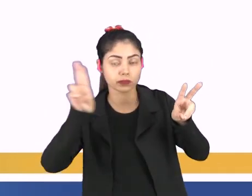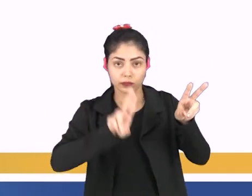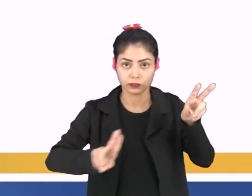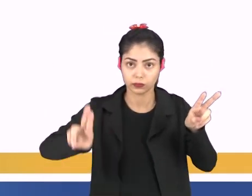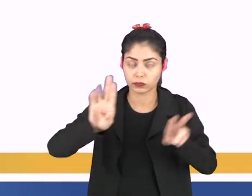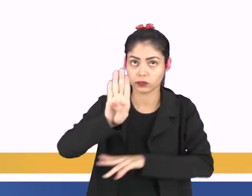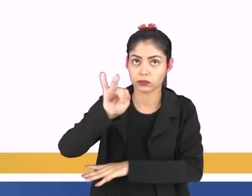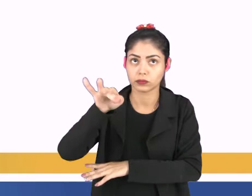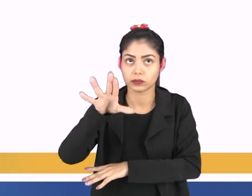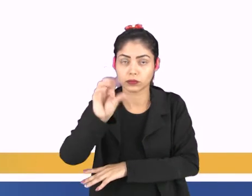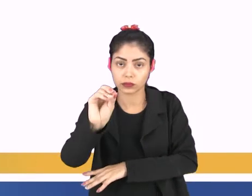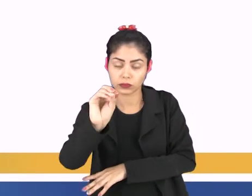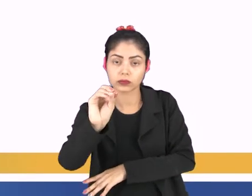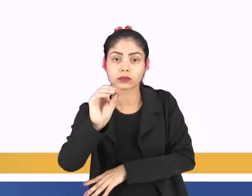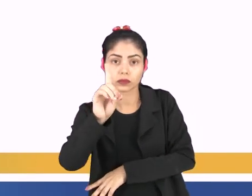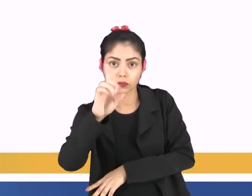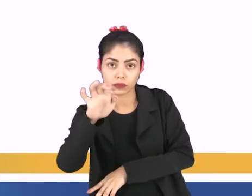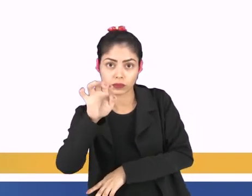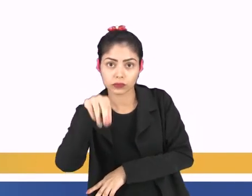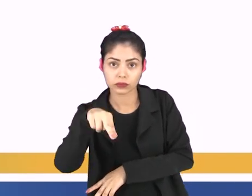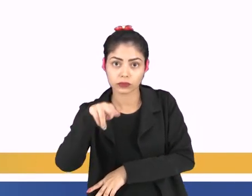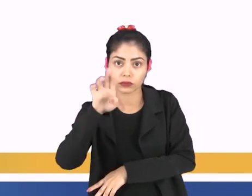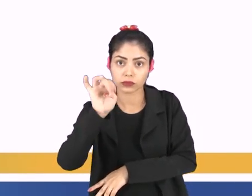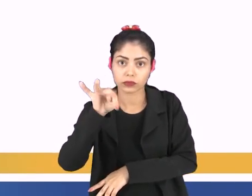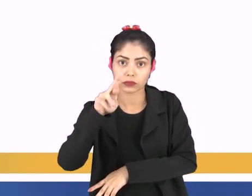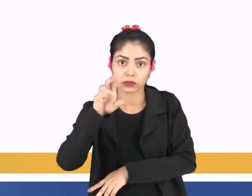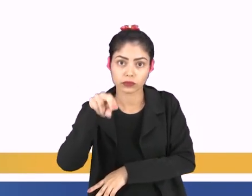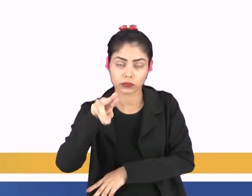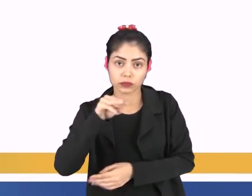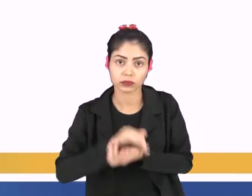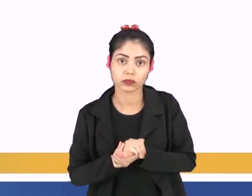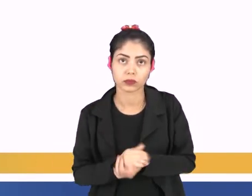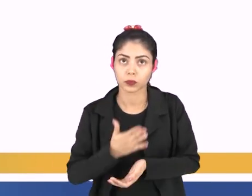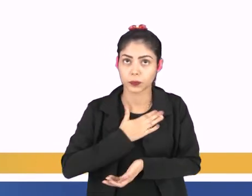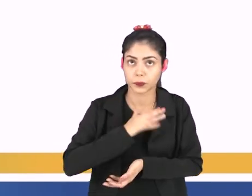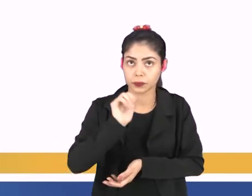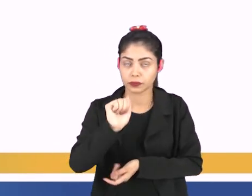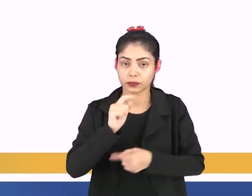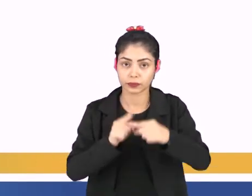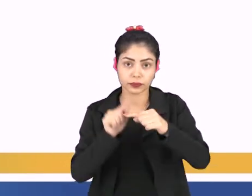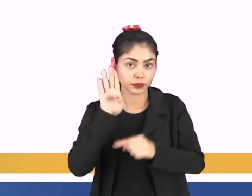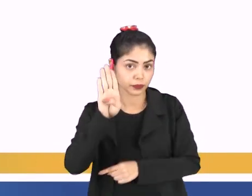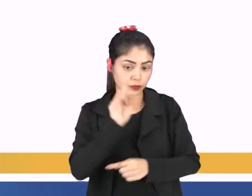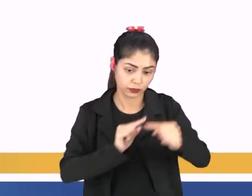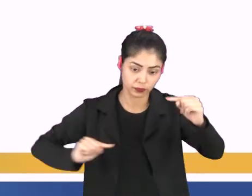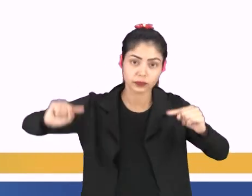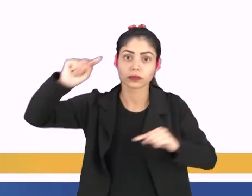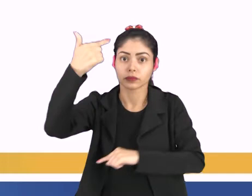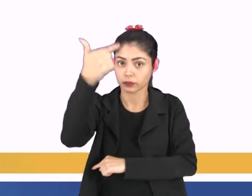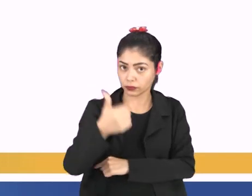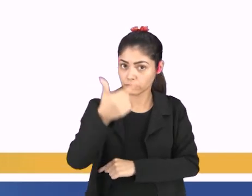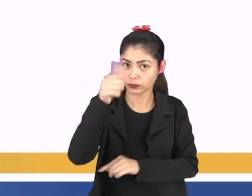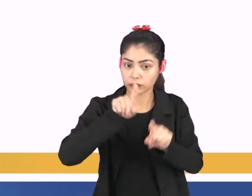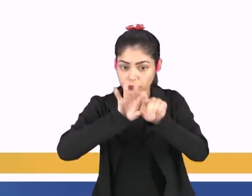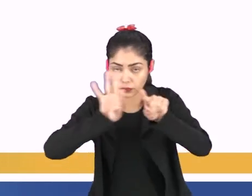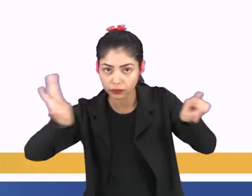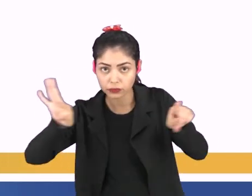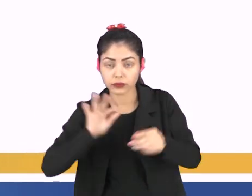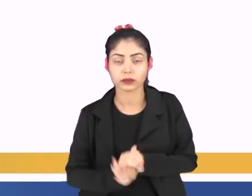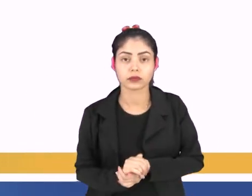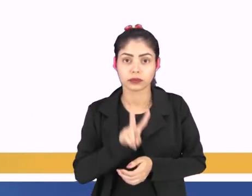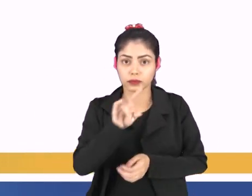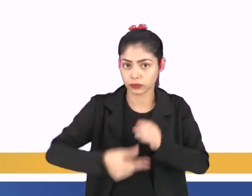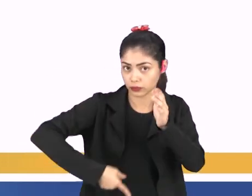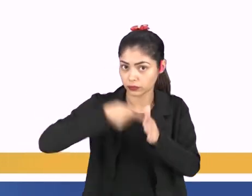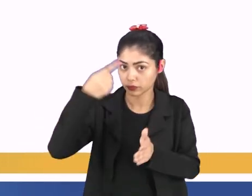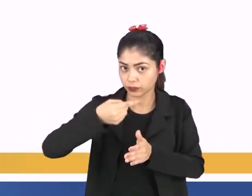do binômio de Newton. Então percebam que o meu A mais B elevado nessa segunda linha é